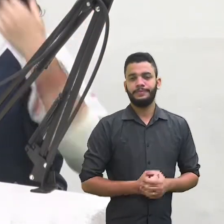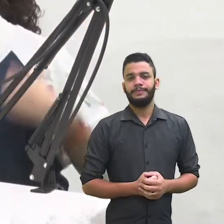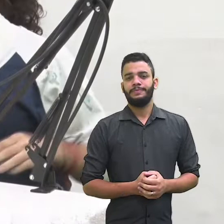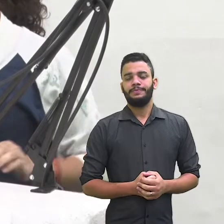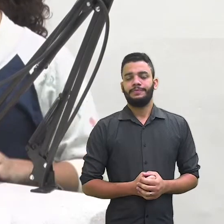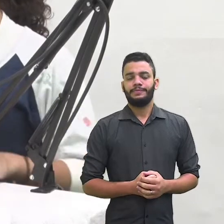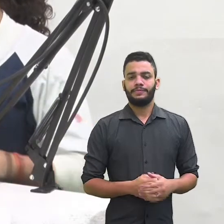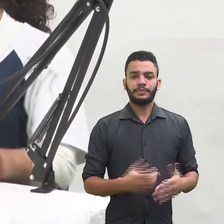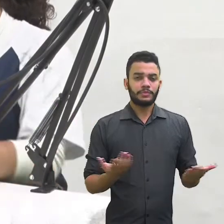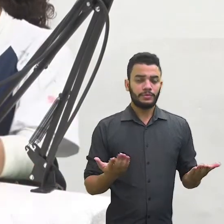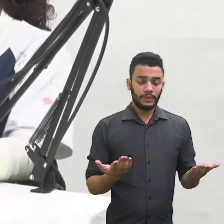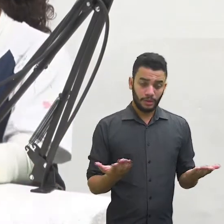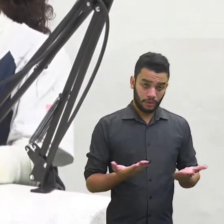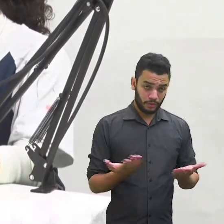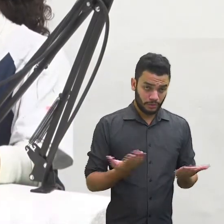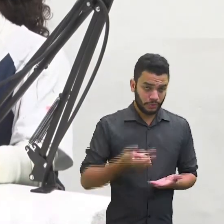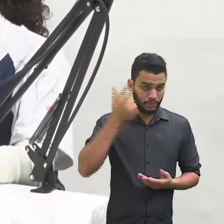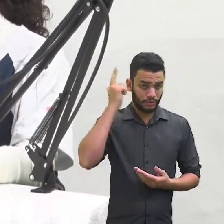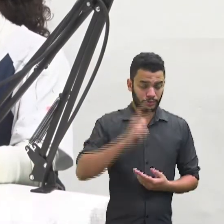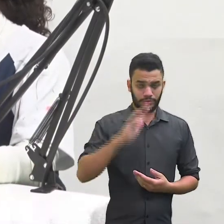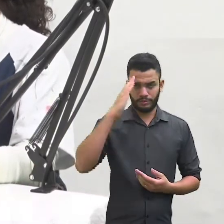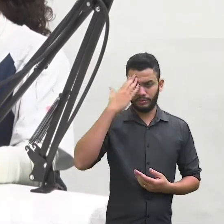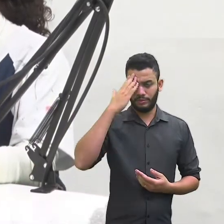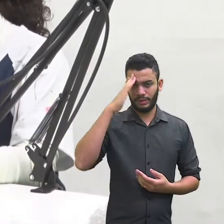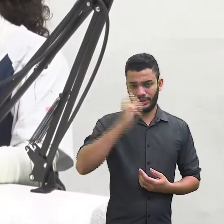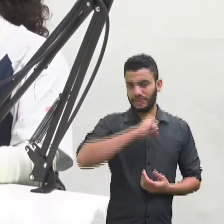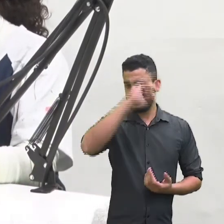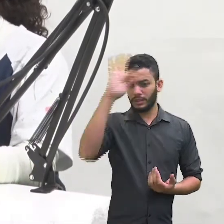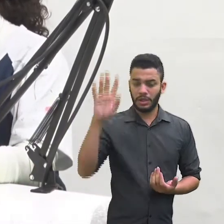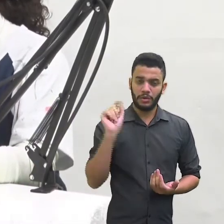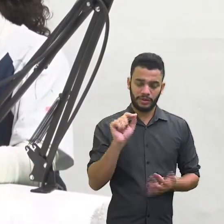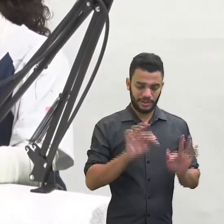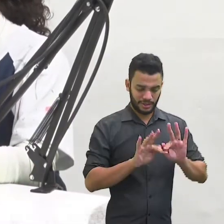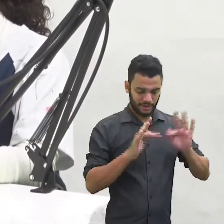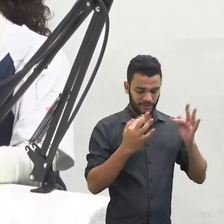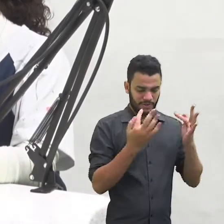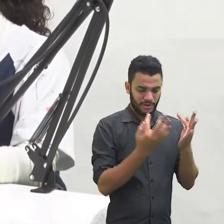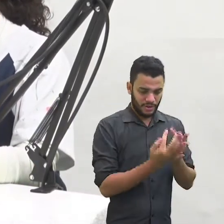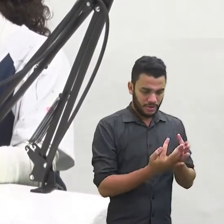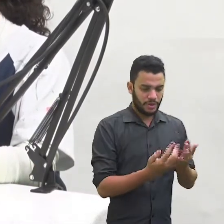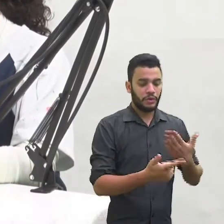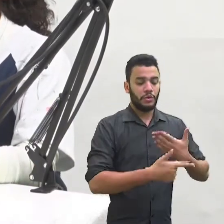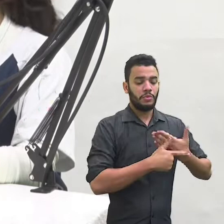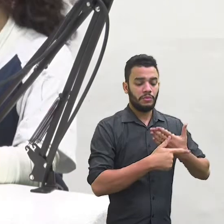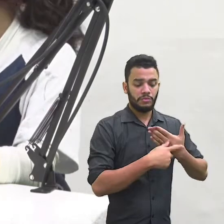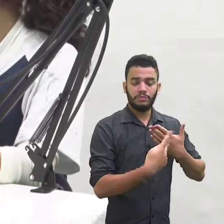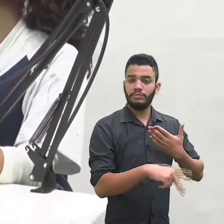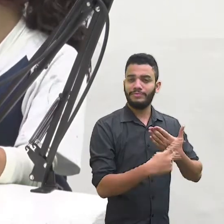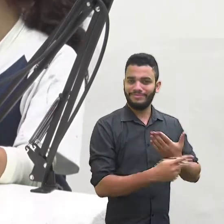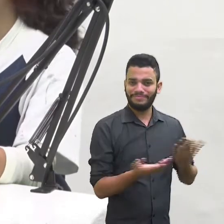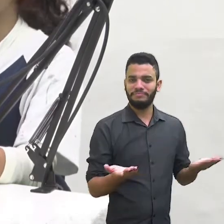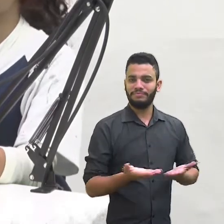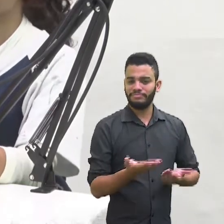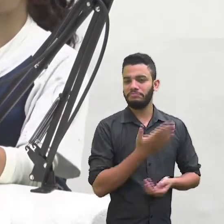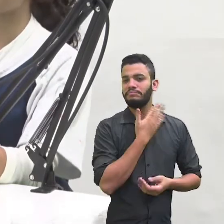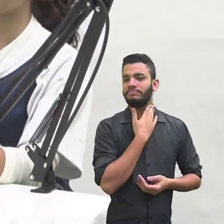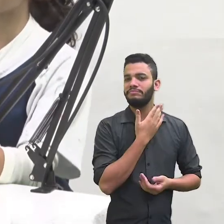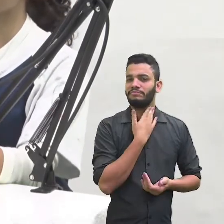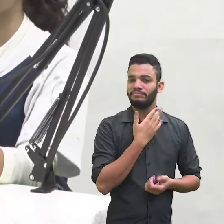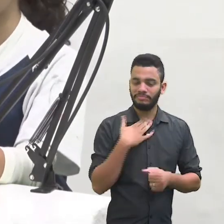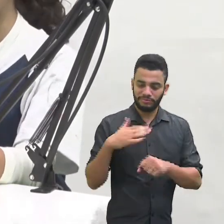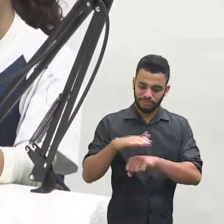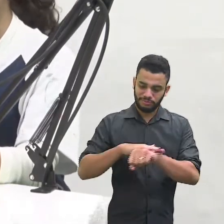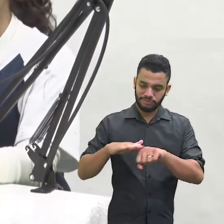para entendermos a importância da família em nossas vidas, vamos ter um bate-papo legal com a estudante